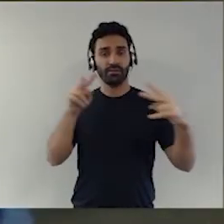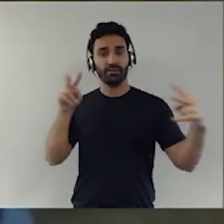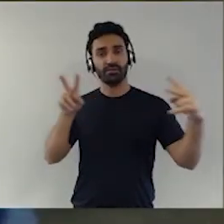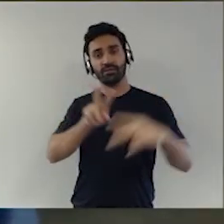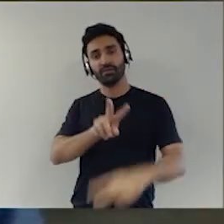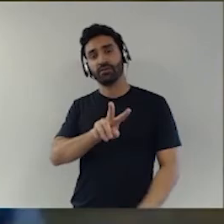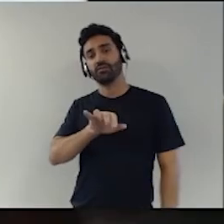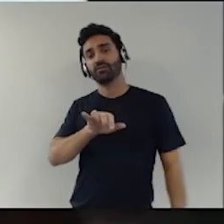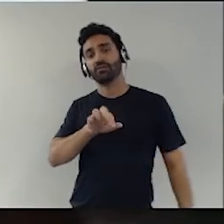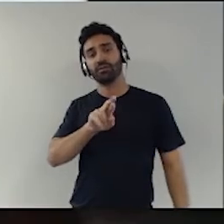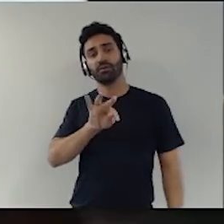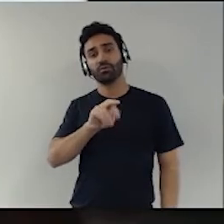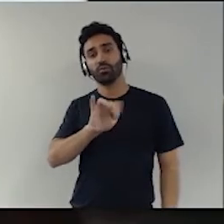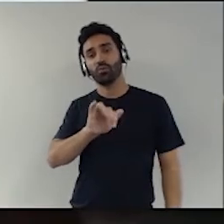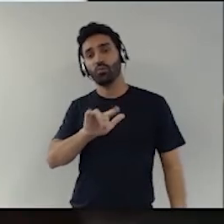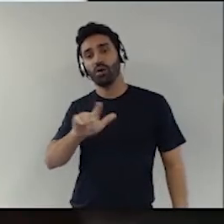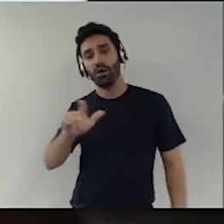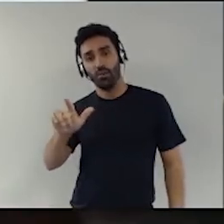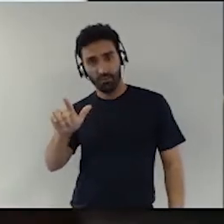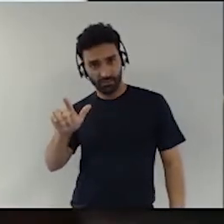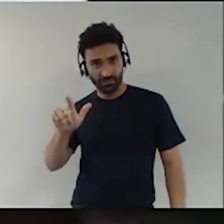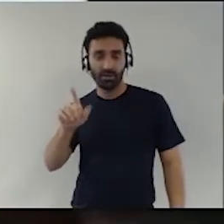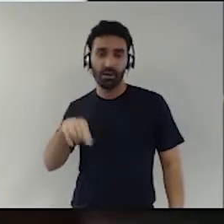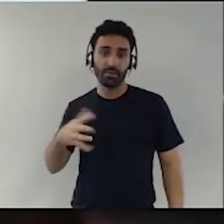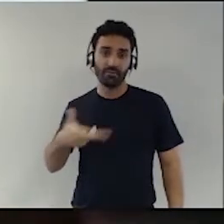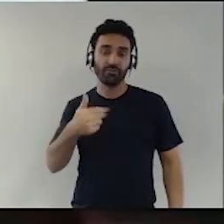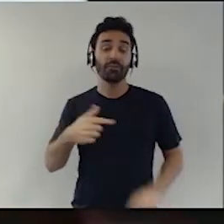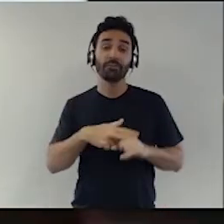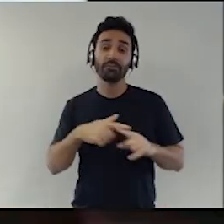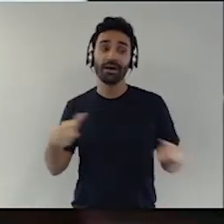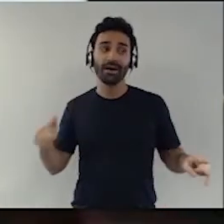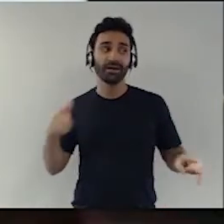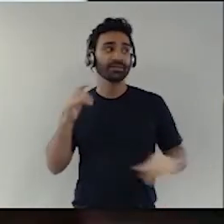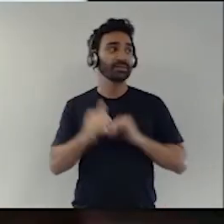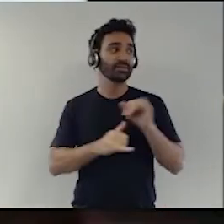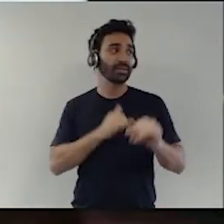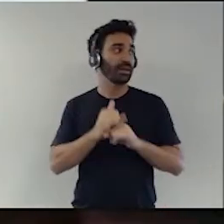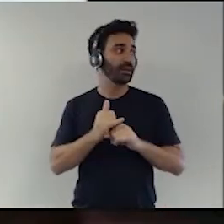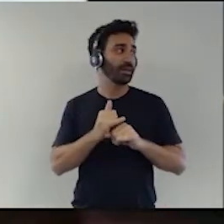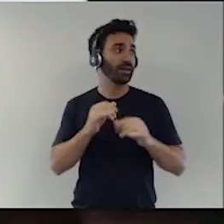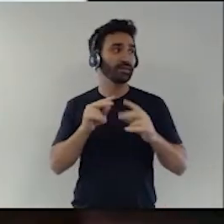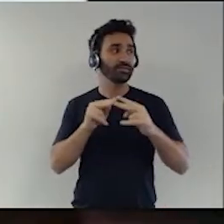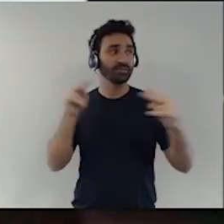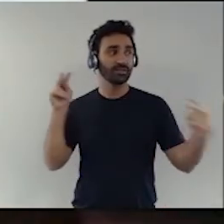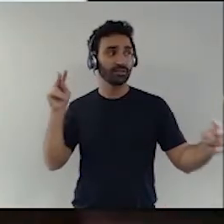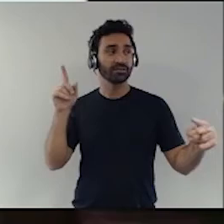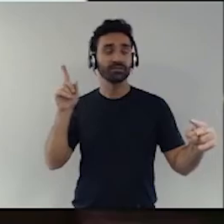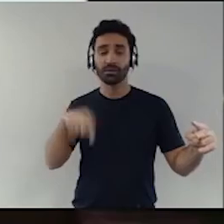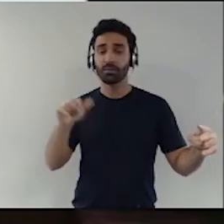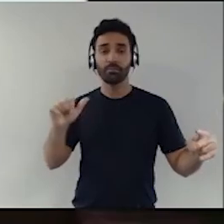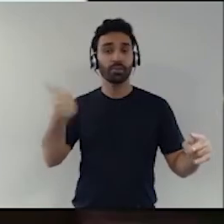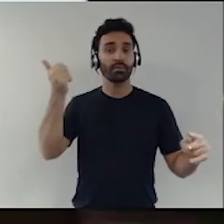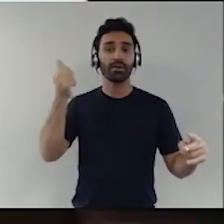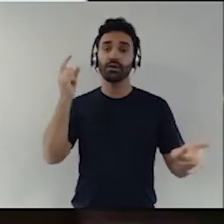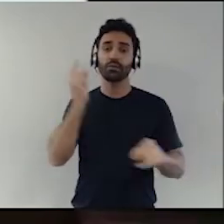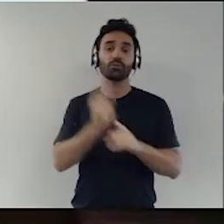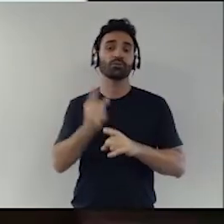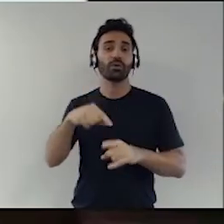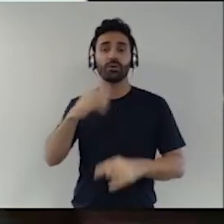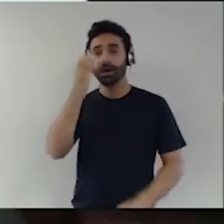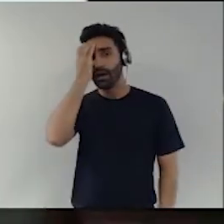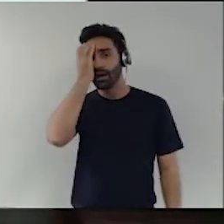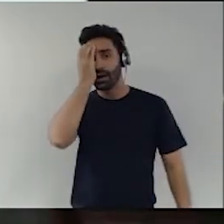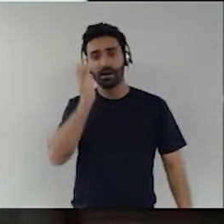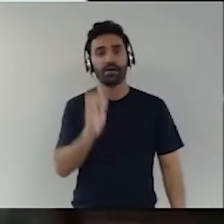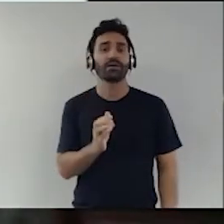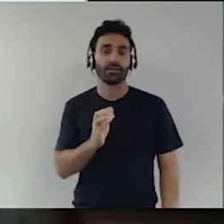né, o mundo virtual seria maravilhoso. Mas o mundo virtual, o primeiro que encontrou lá foi o hacker, né? Então nós